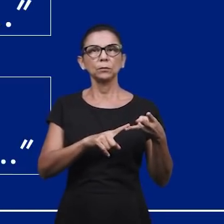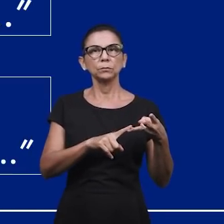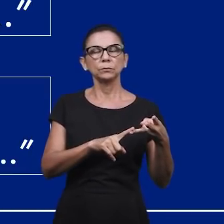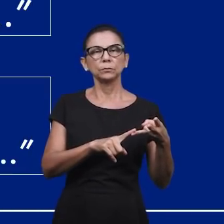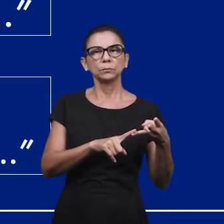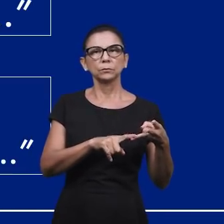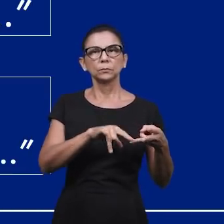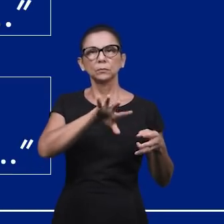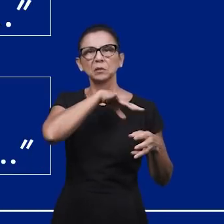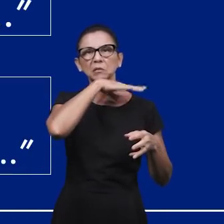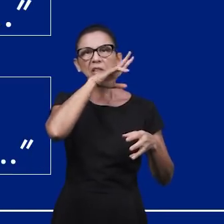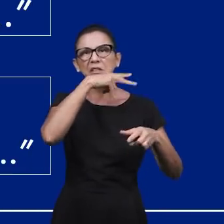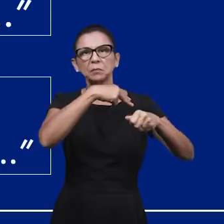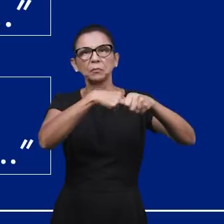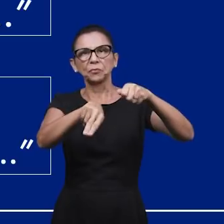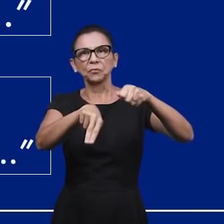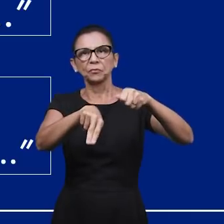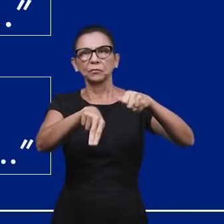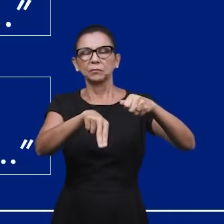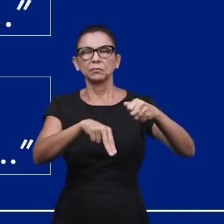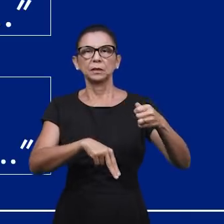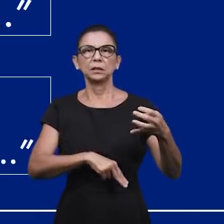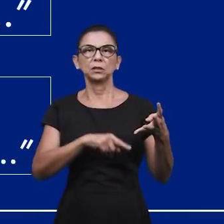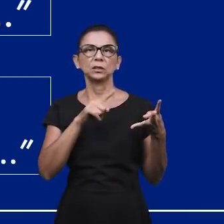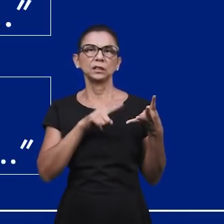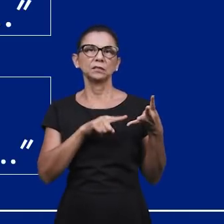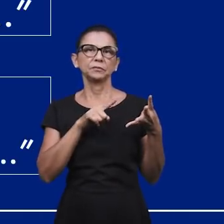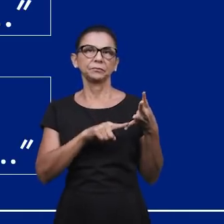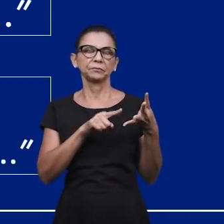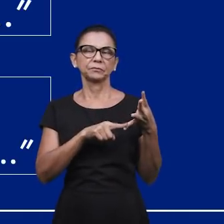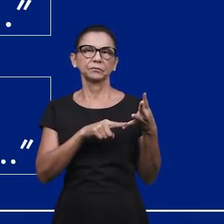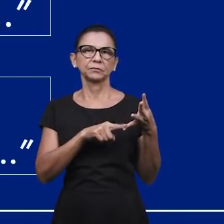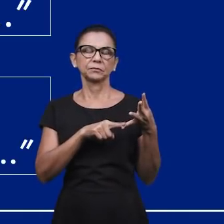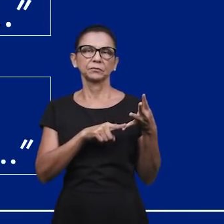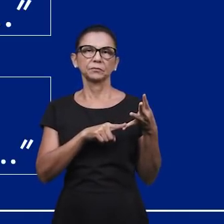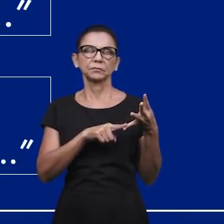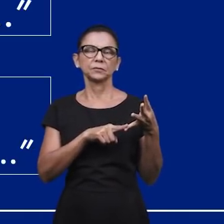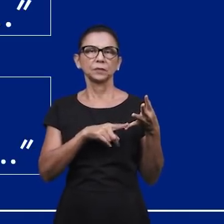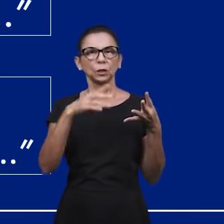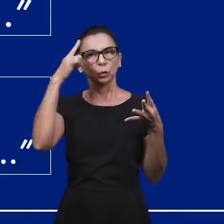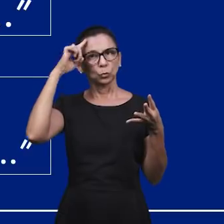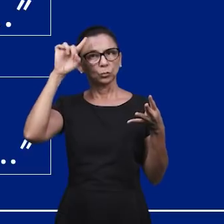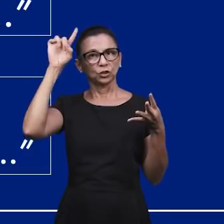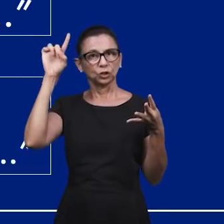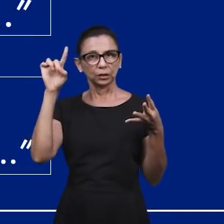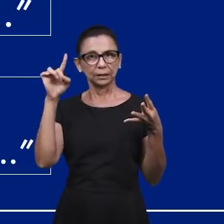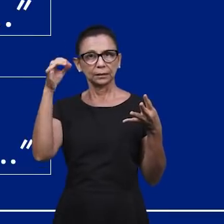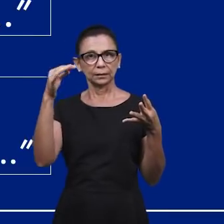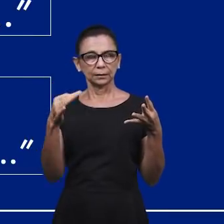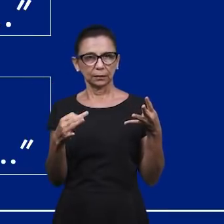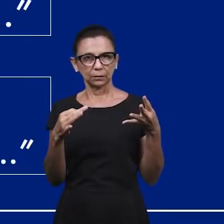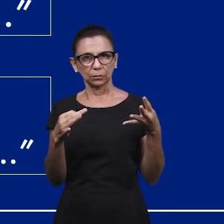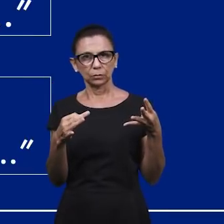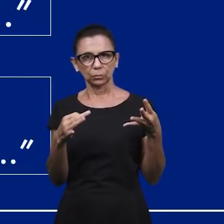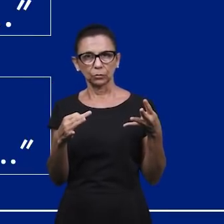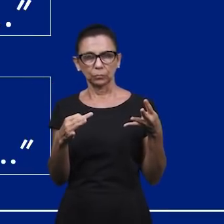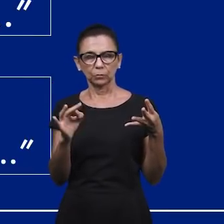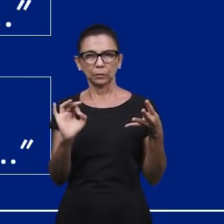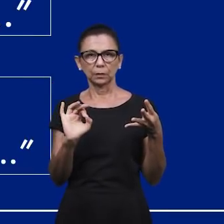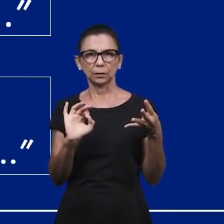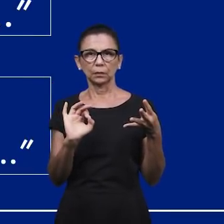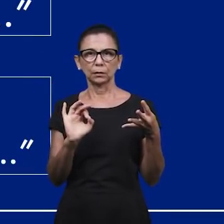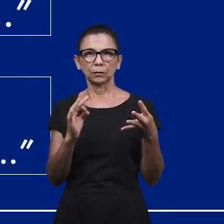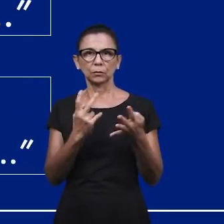porque o culto exigia o sacrifício. E havia um dia estabelecido por Deus para este